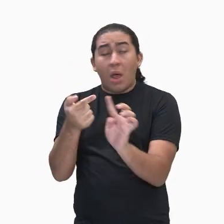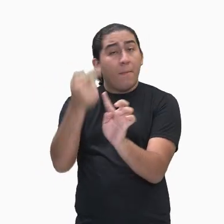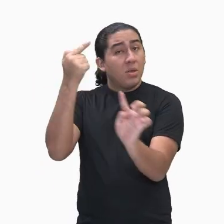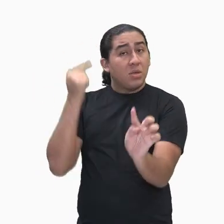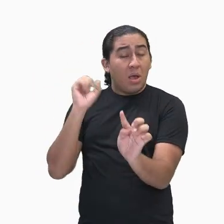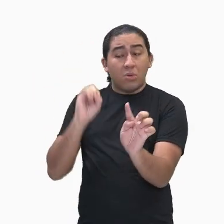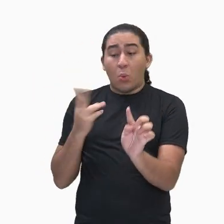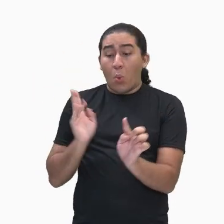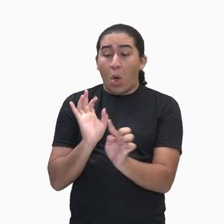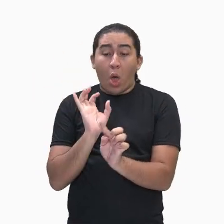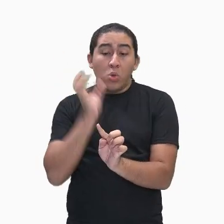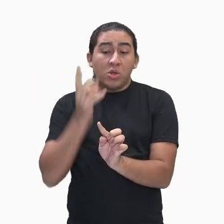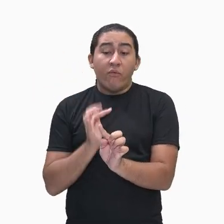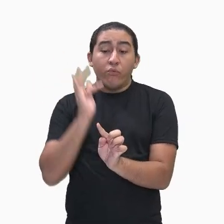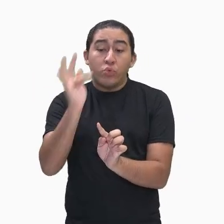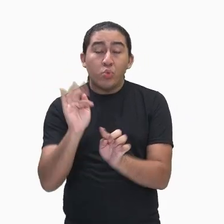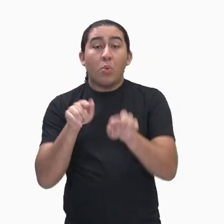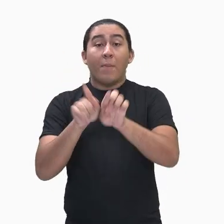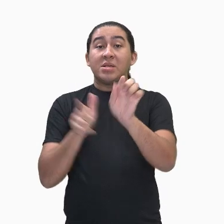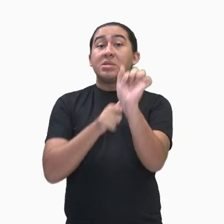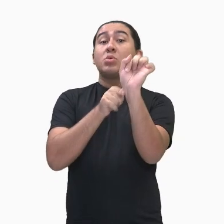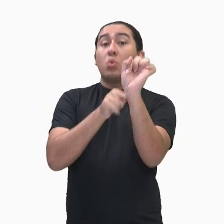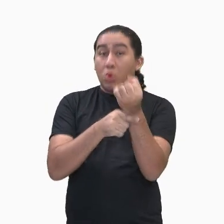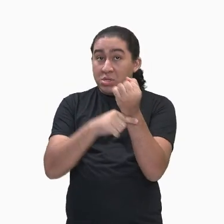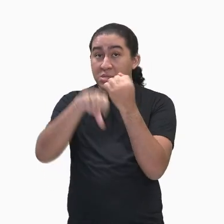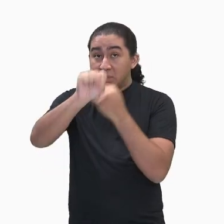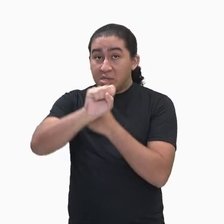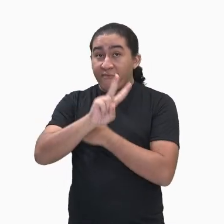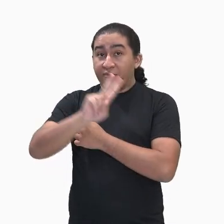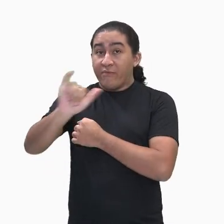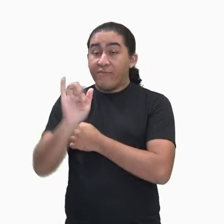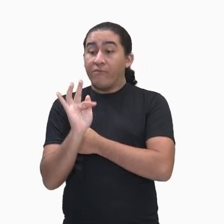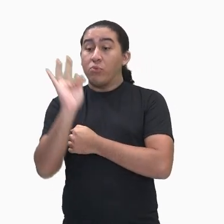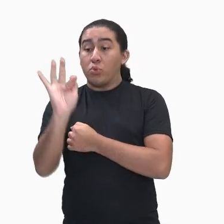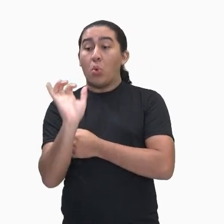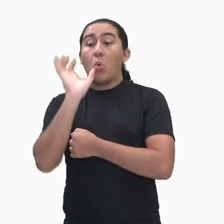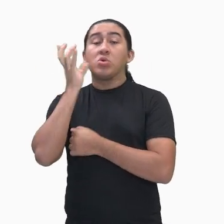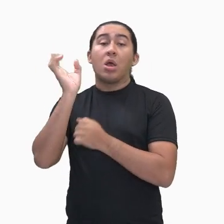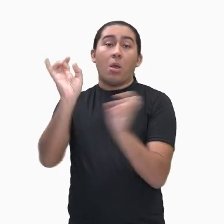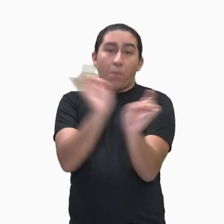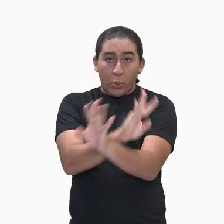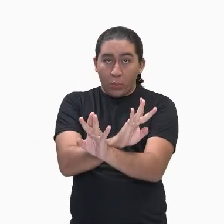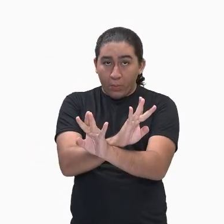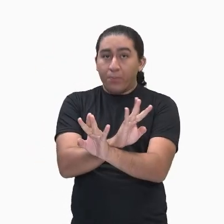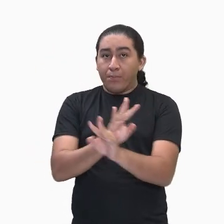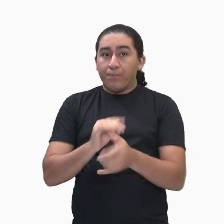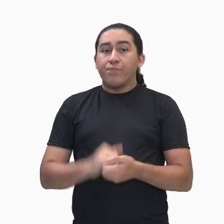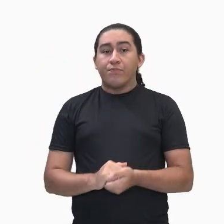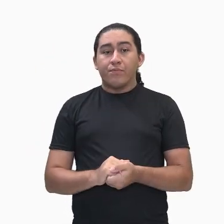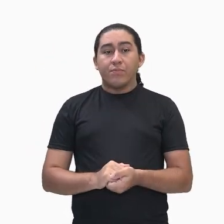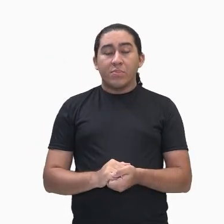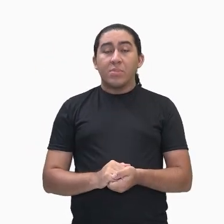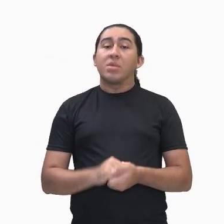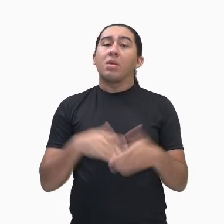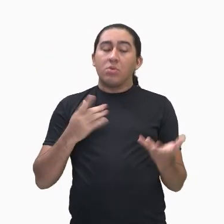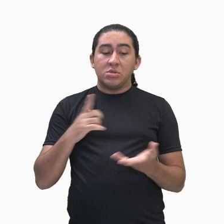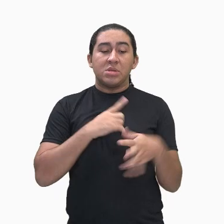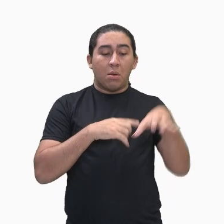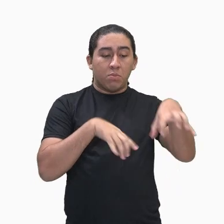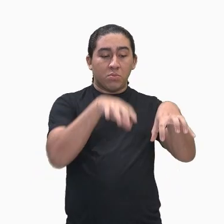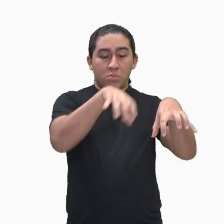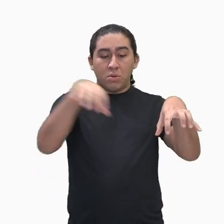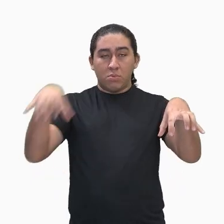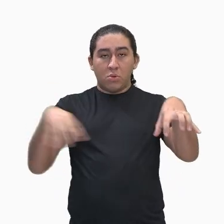aconteceu, mas tem garantia que essa ação será concluída. Então, tem o presente,